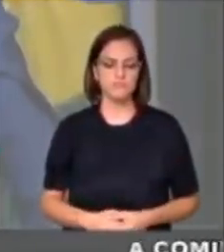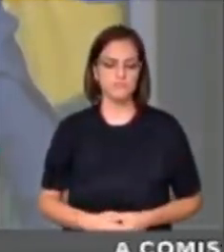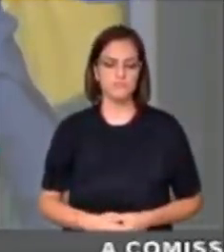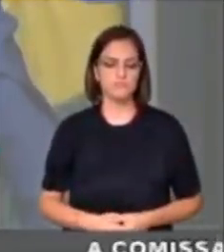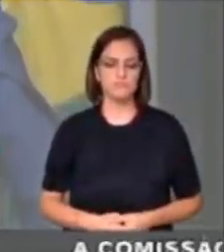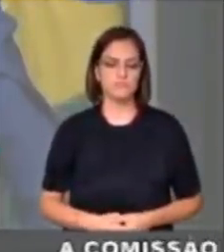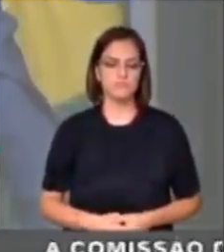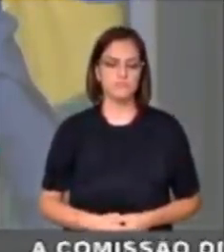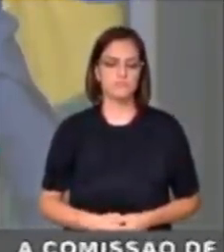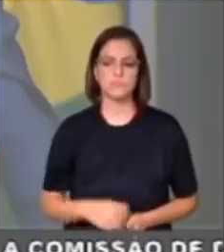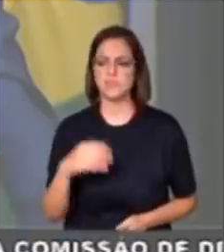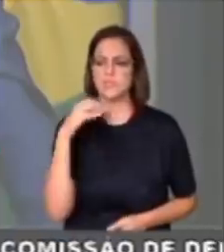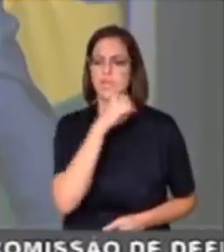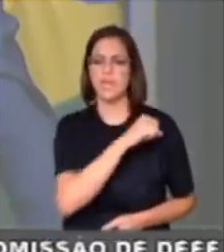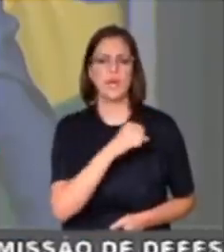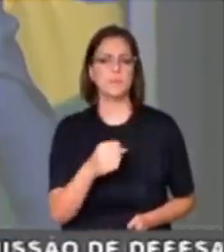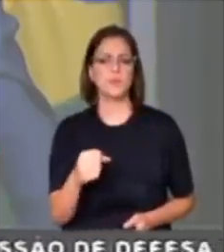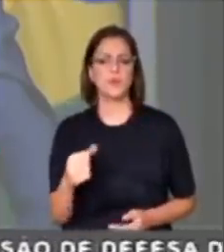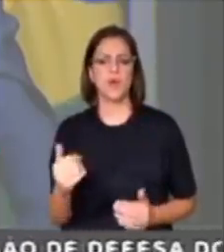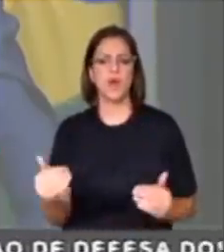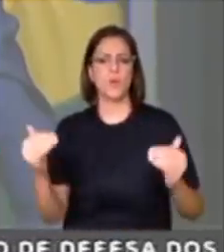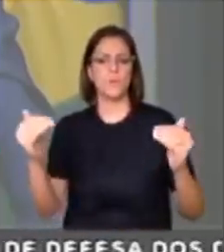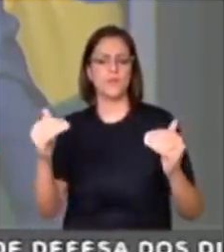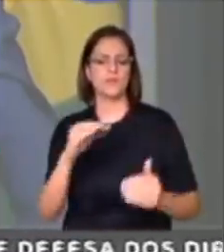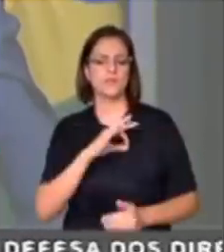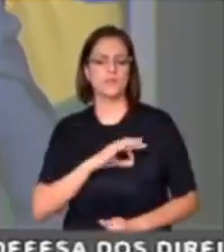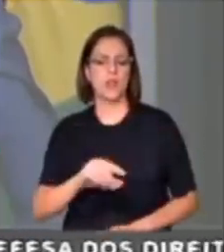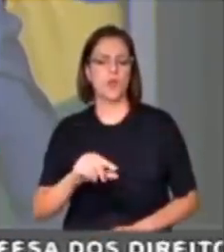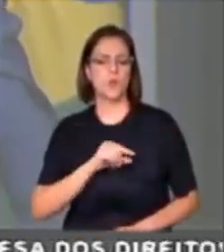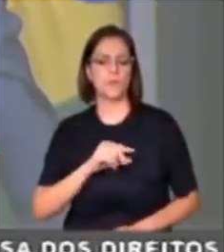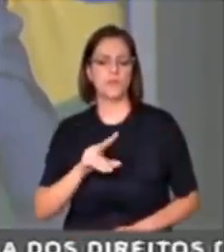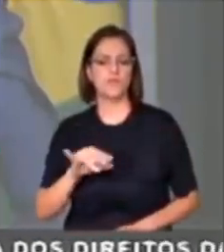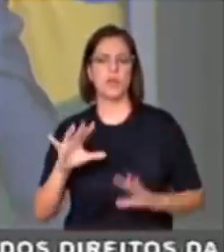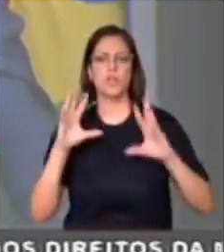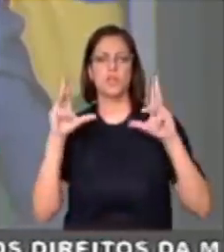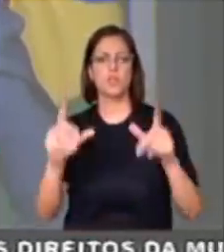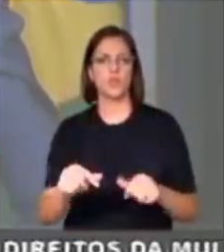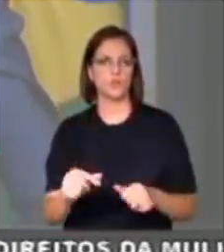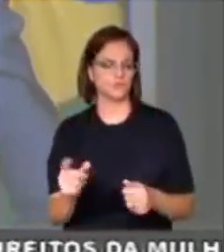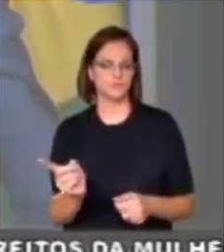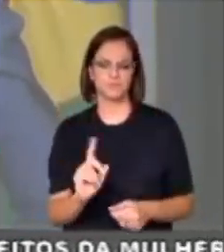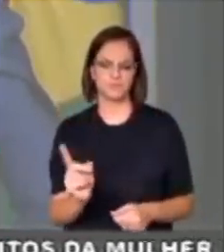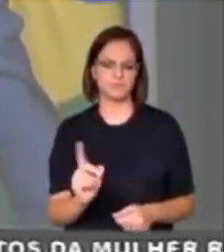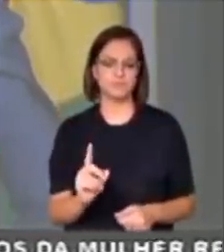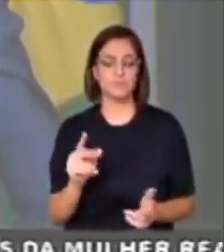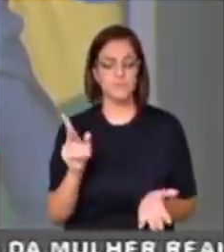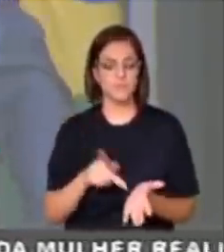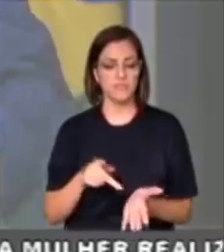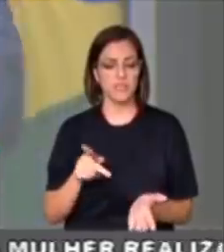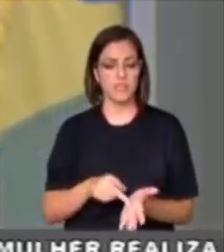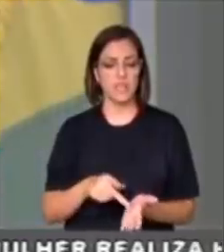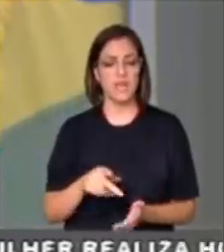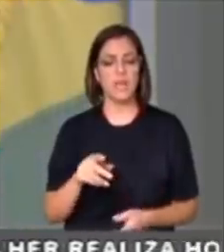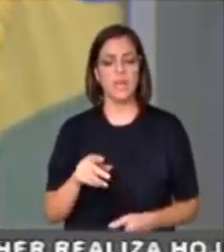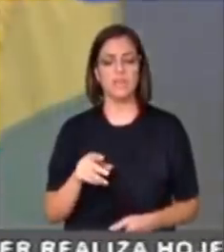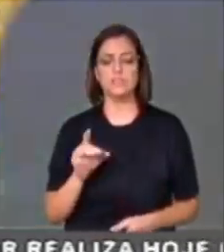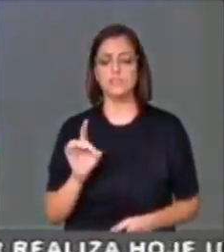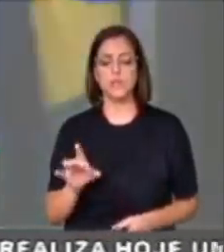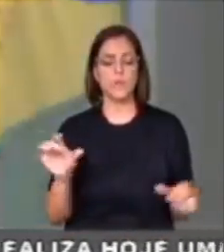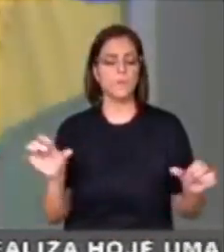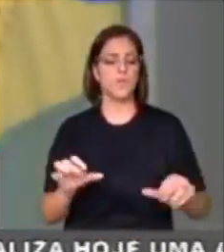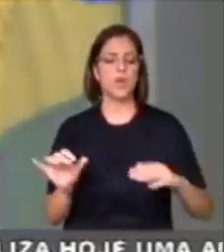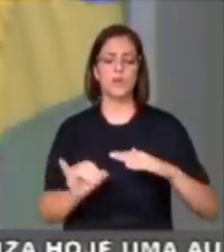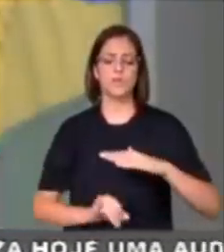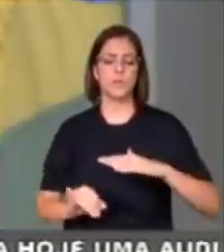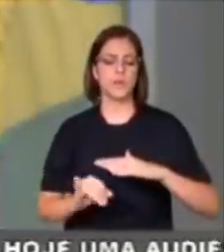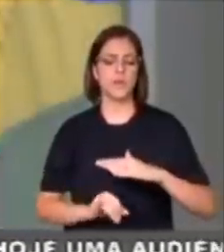criar um efeito em cascata aumentando o salário mínimo, achando que isso vai aumentar a renda do brasileiro, quando na verdade só aumenta a informalidade, quando na